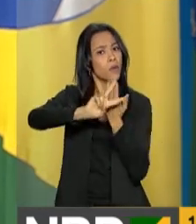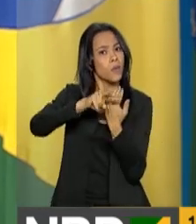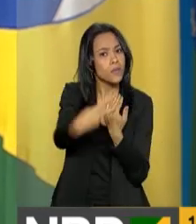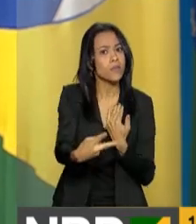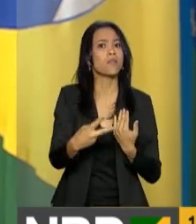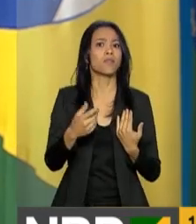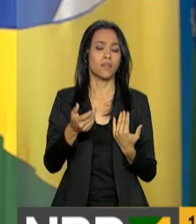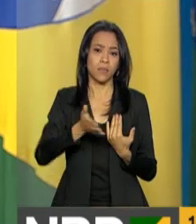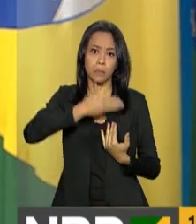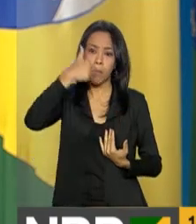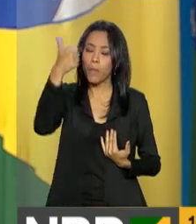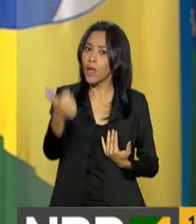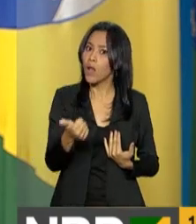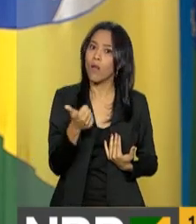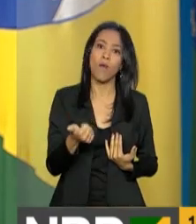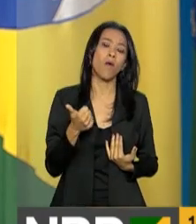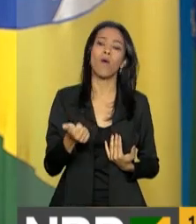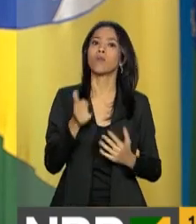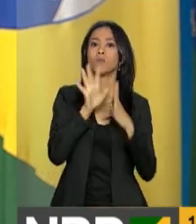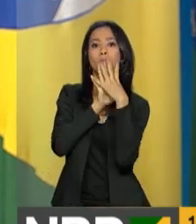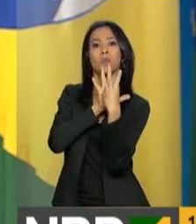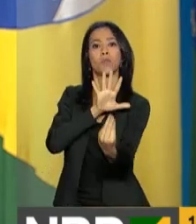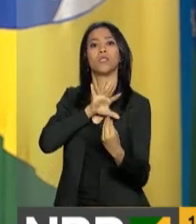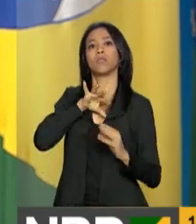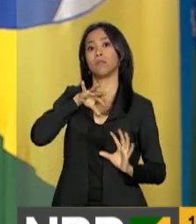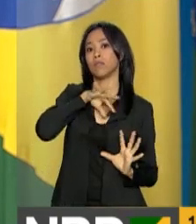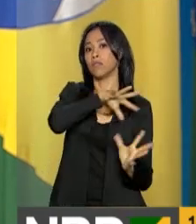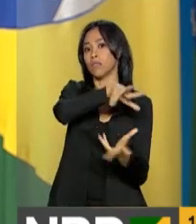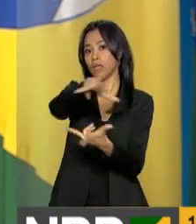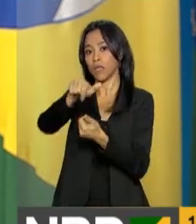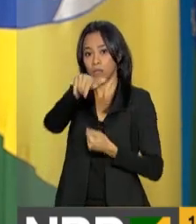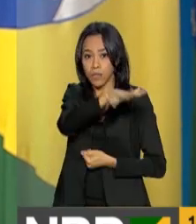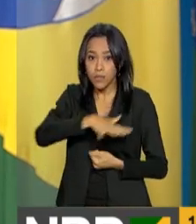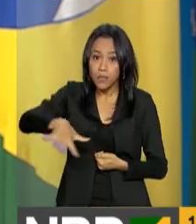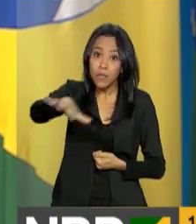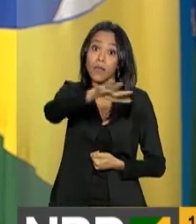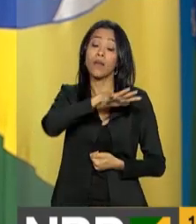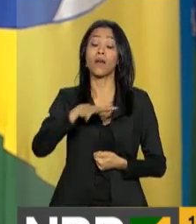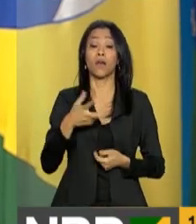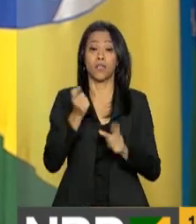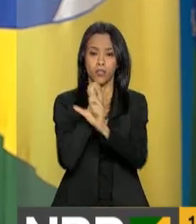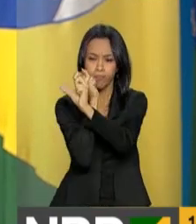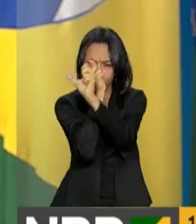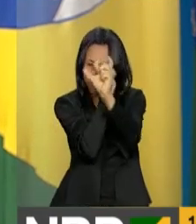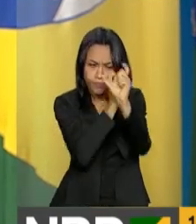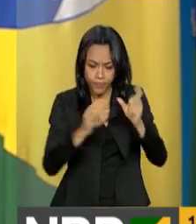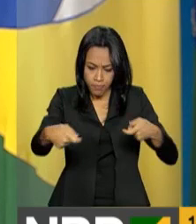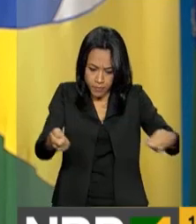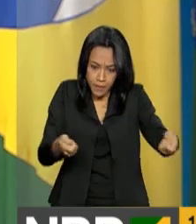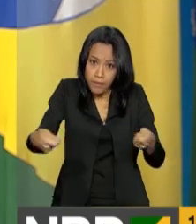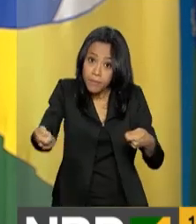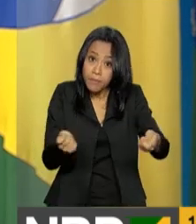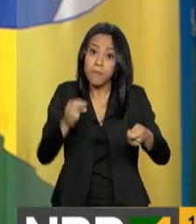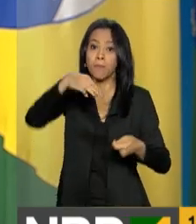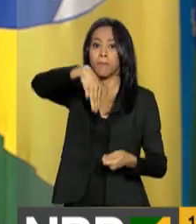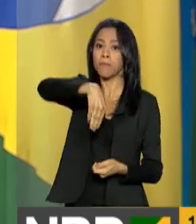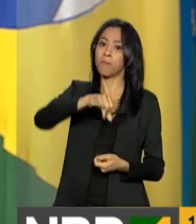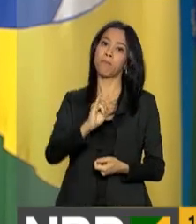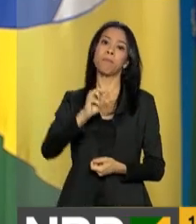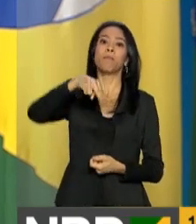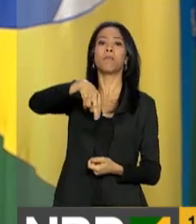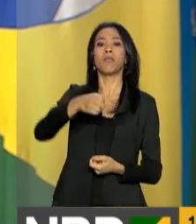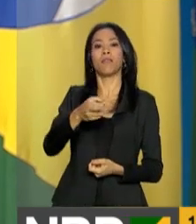práticas internacionais e mineração e perceberam que também se trata